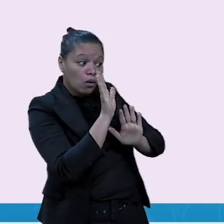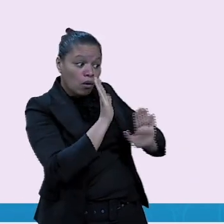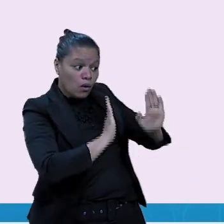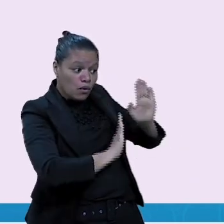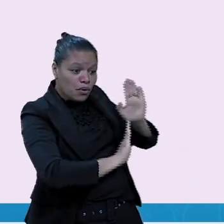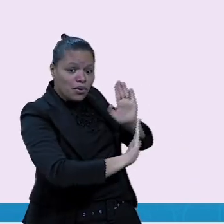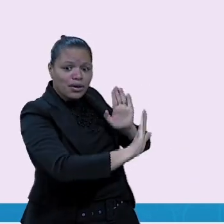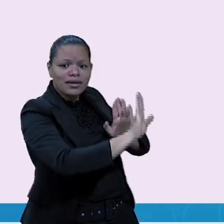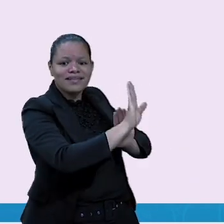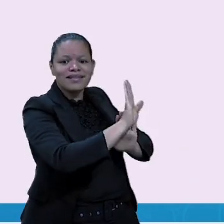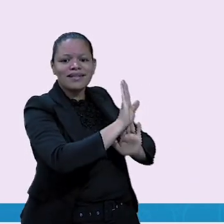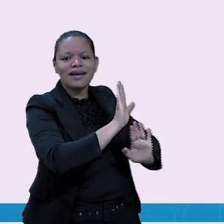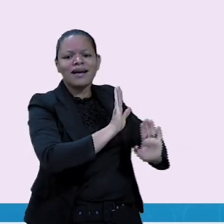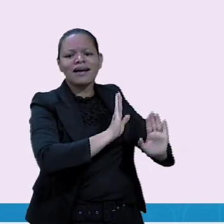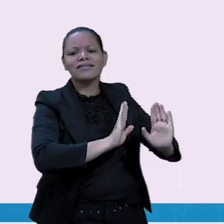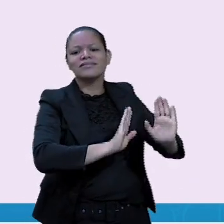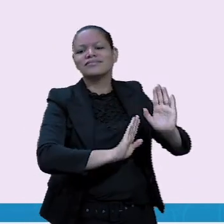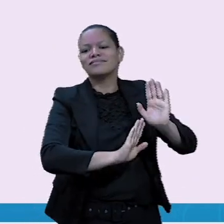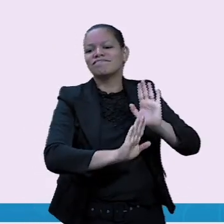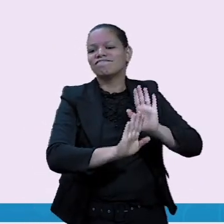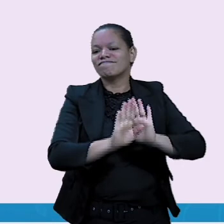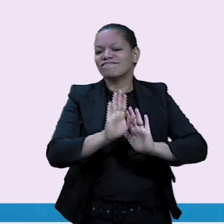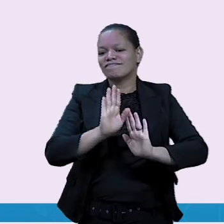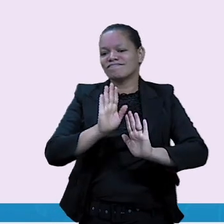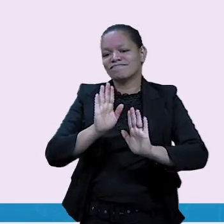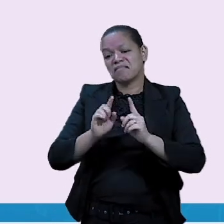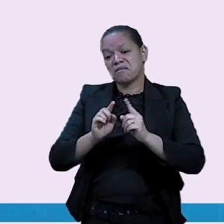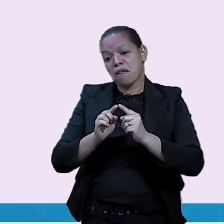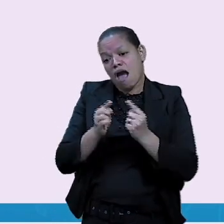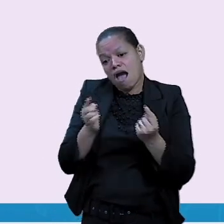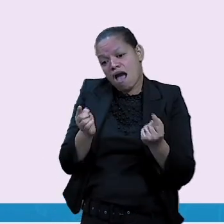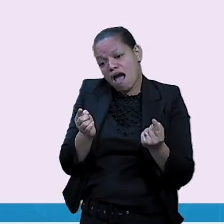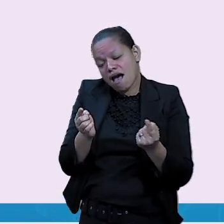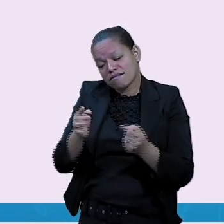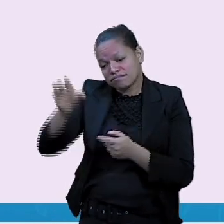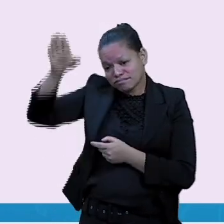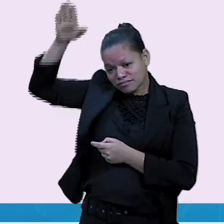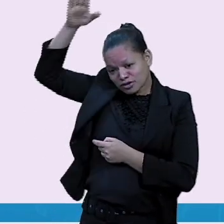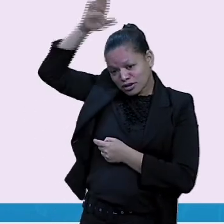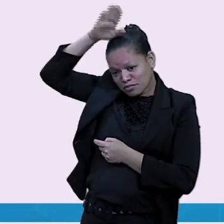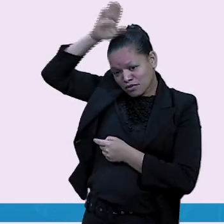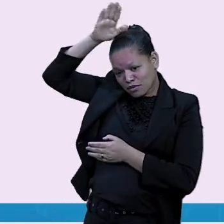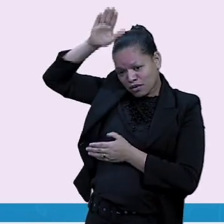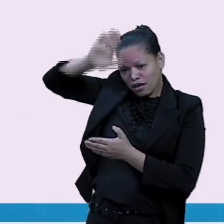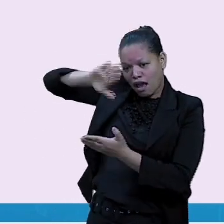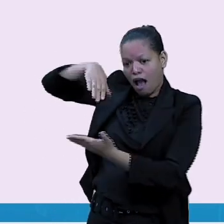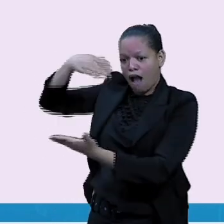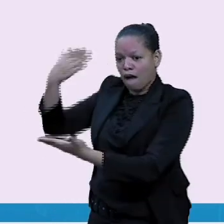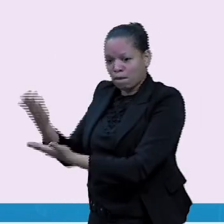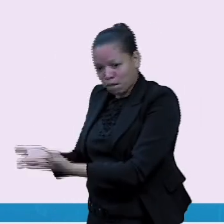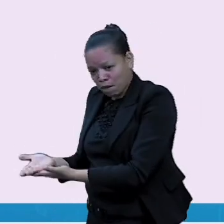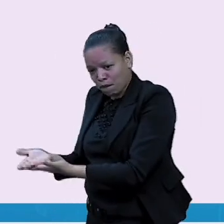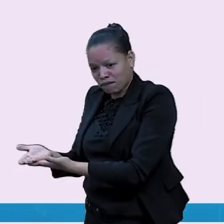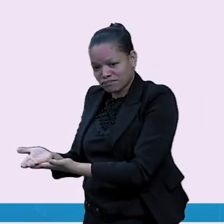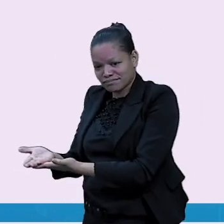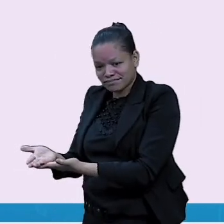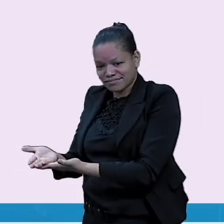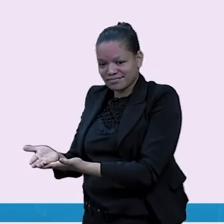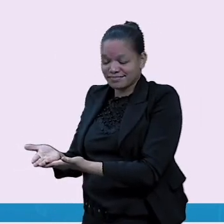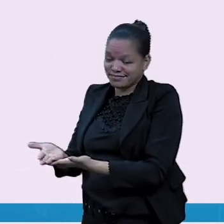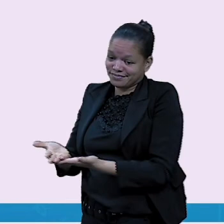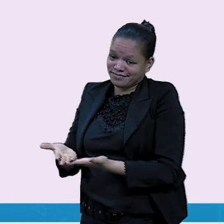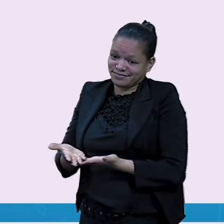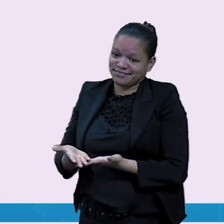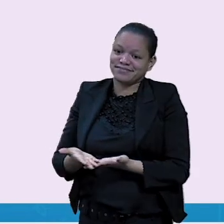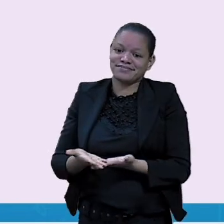já era tarde, o Cebolinha, pô, lá embaixo. Aqui caberia até uma